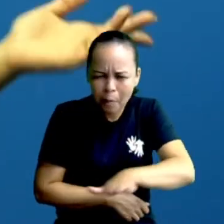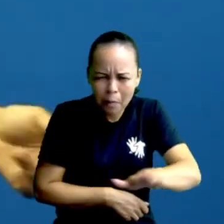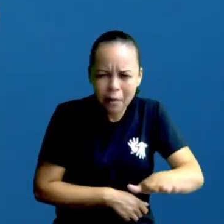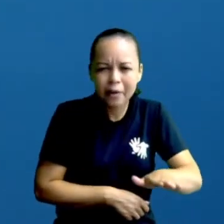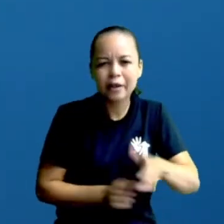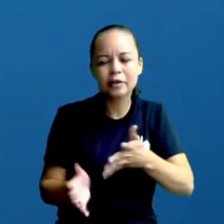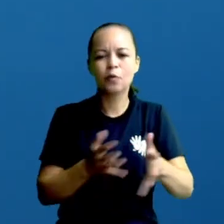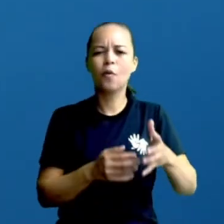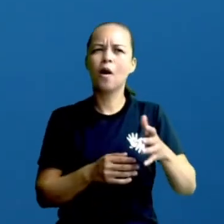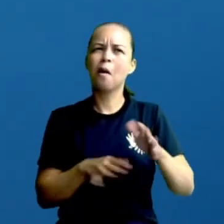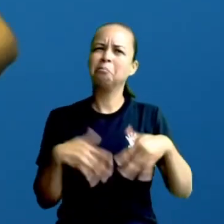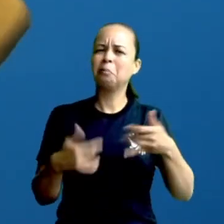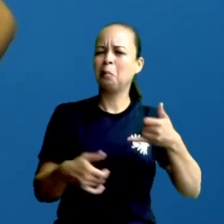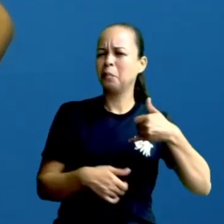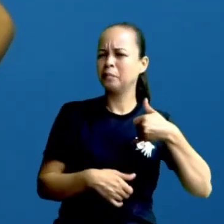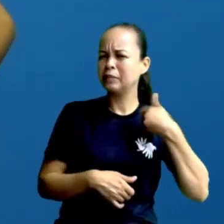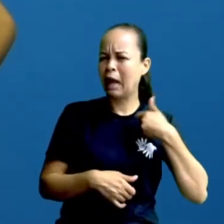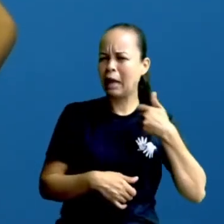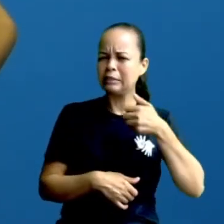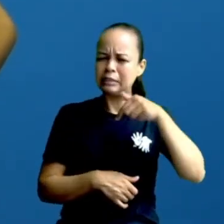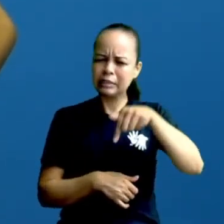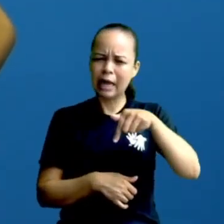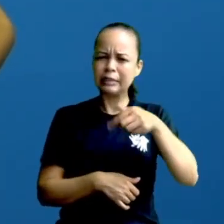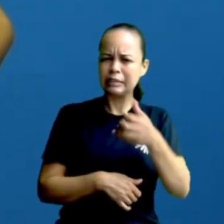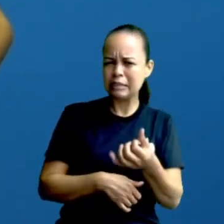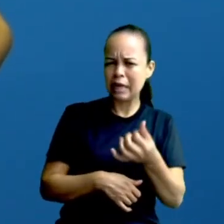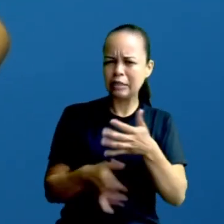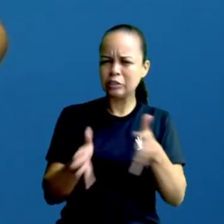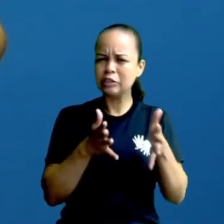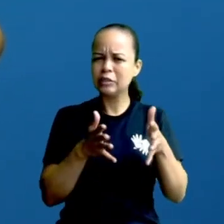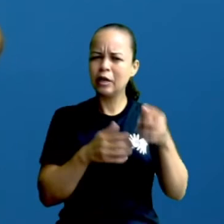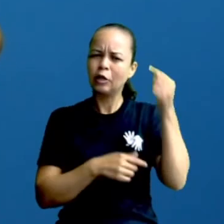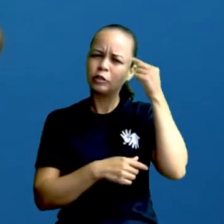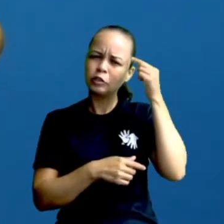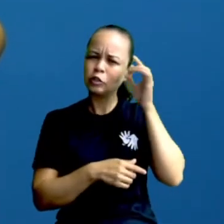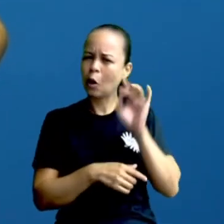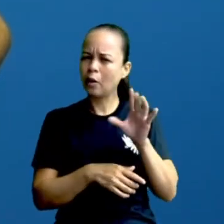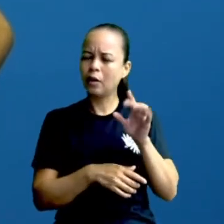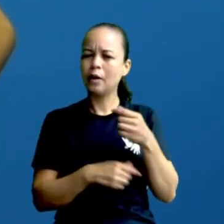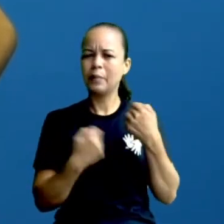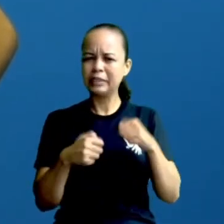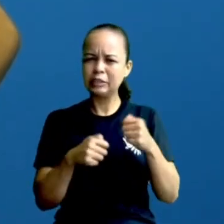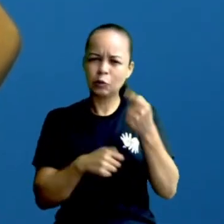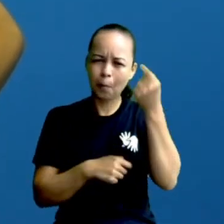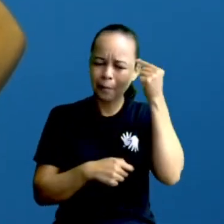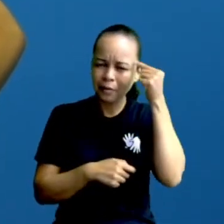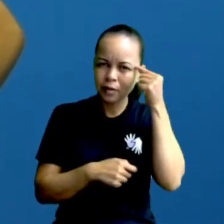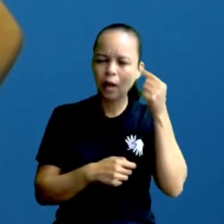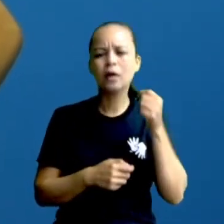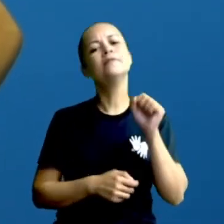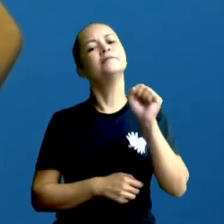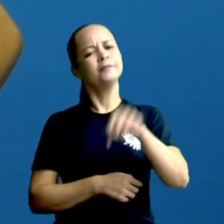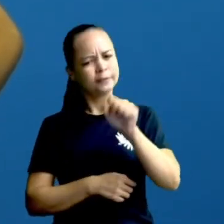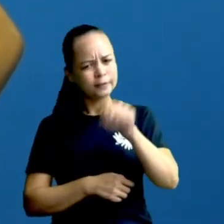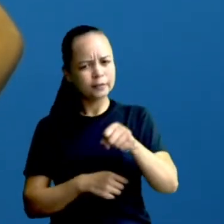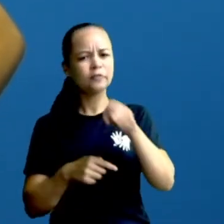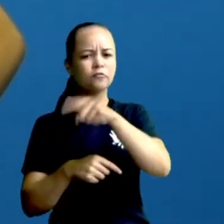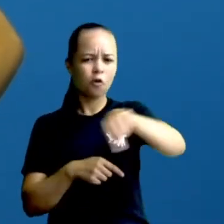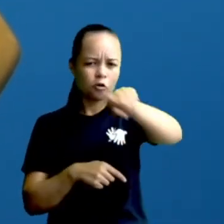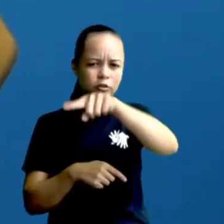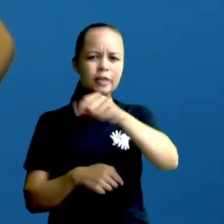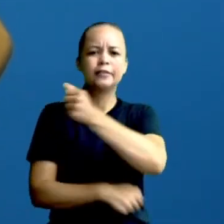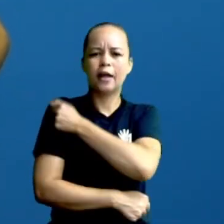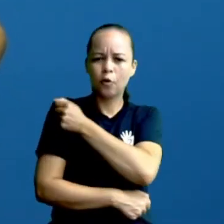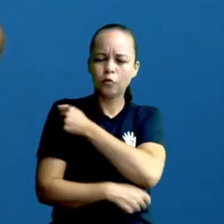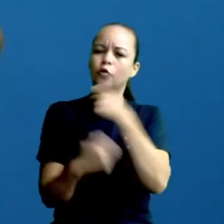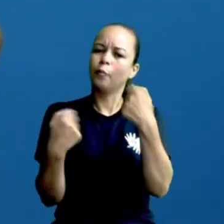anos de idade. Tem que começar de você mesmo, mocinho e mocinha, viu? Pensar na nossa sociedade com mais clareza para ajudar a